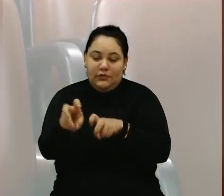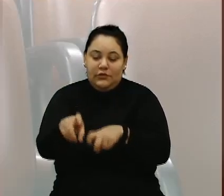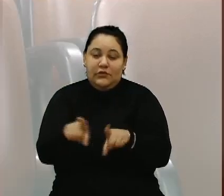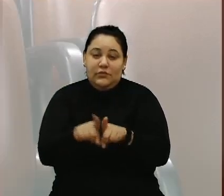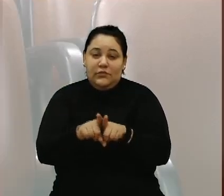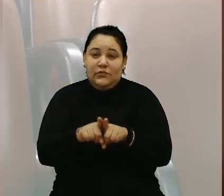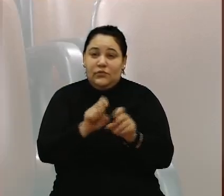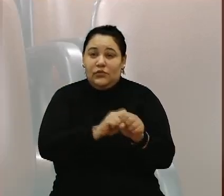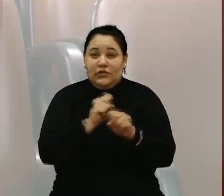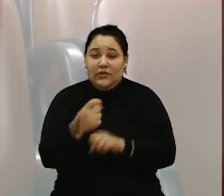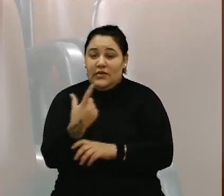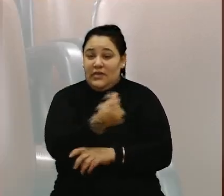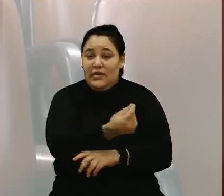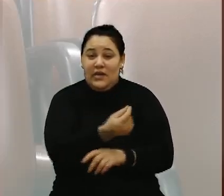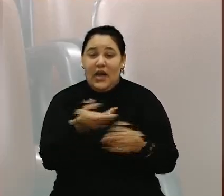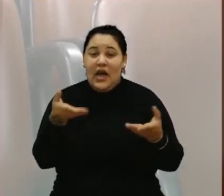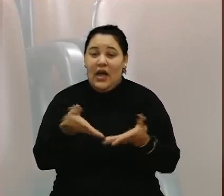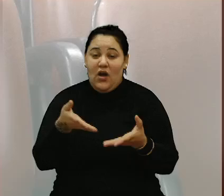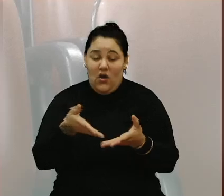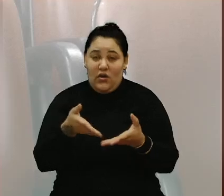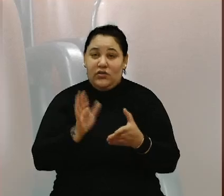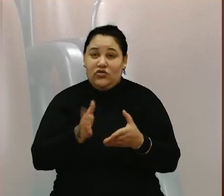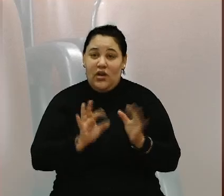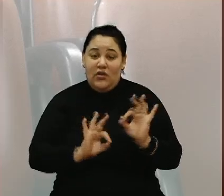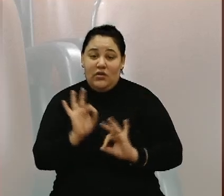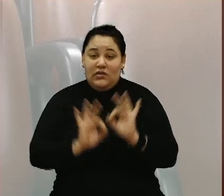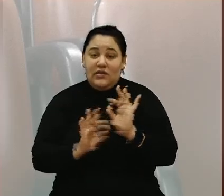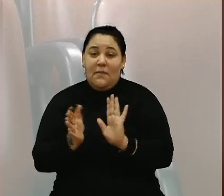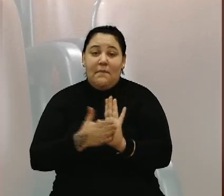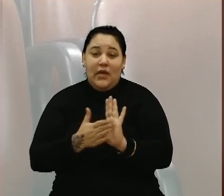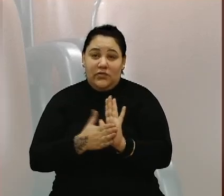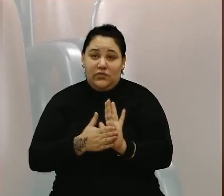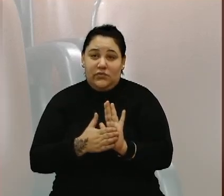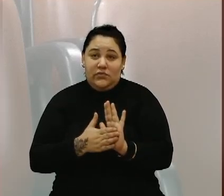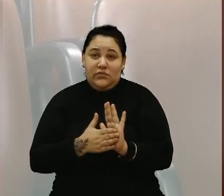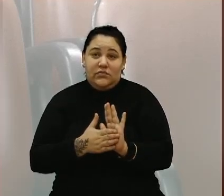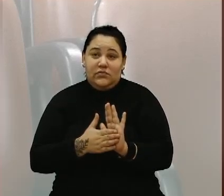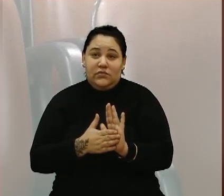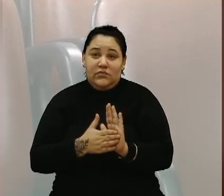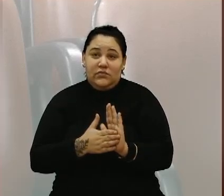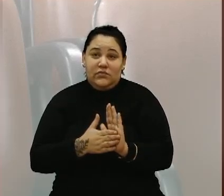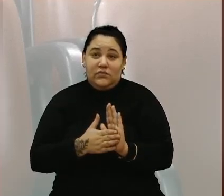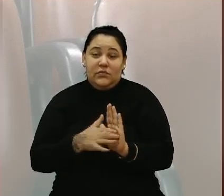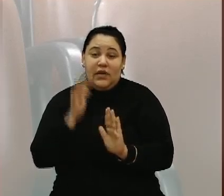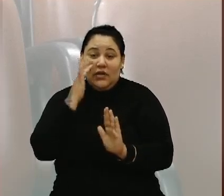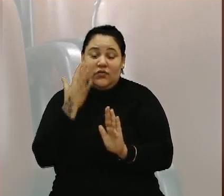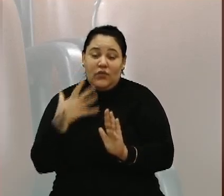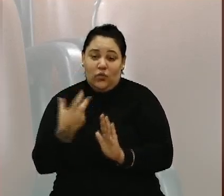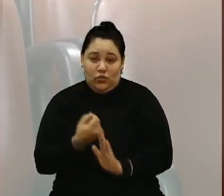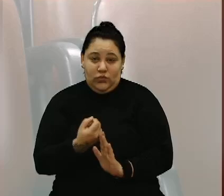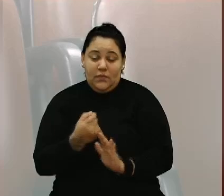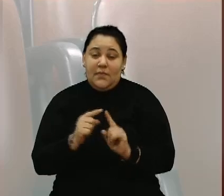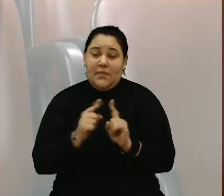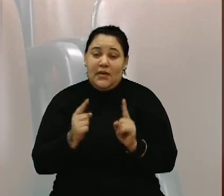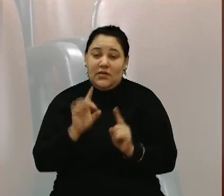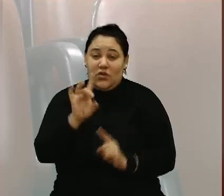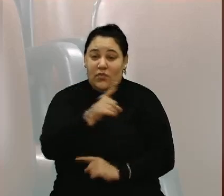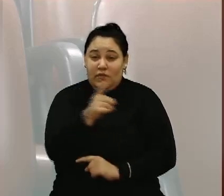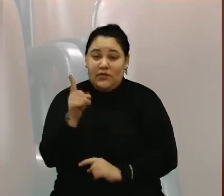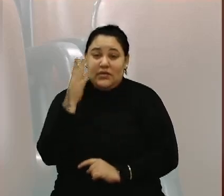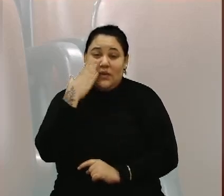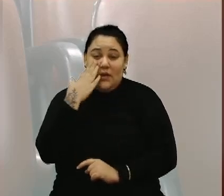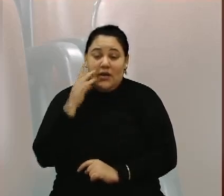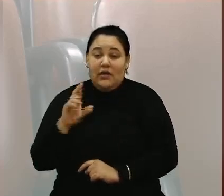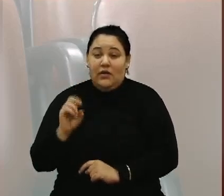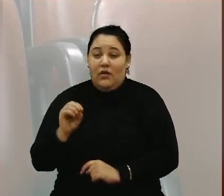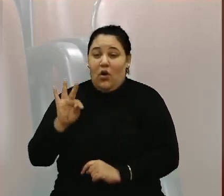sair. Agora já está sendo elaborado planos que venha dar essa solução. Mas só para ter uma ideia, a Rota do